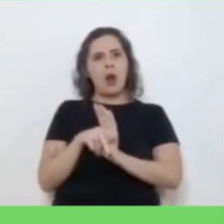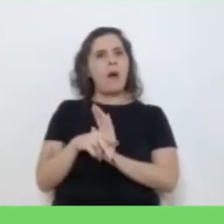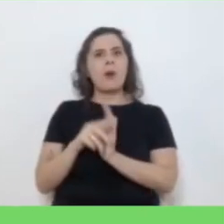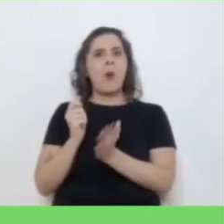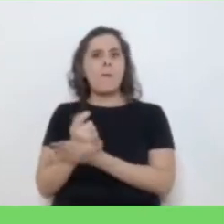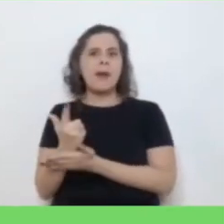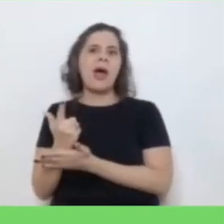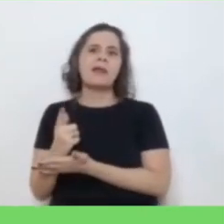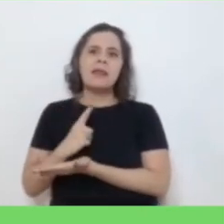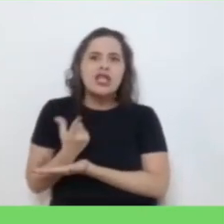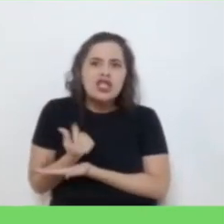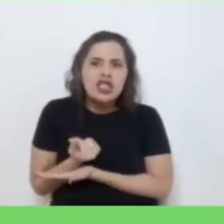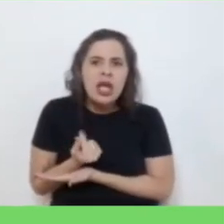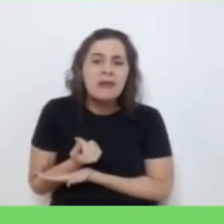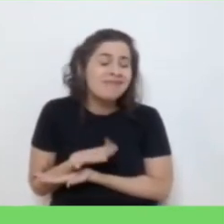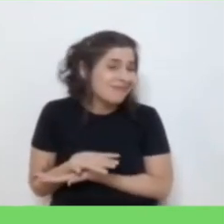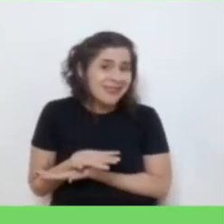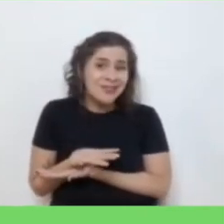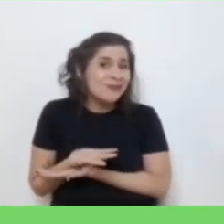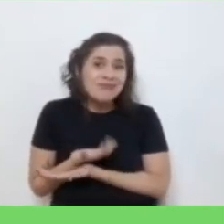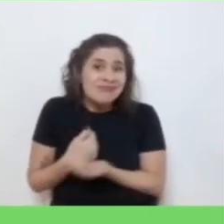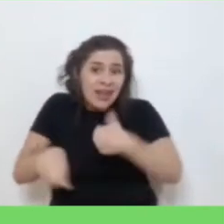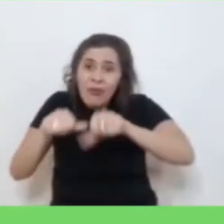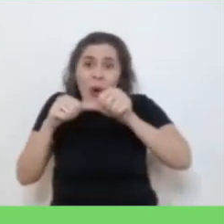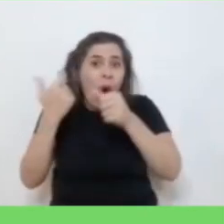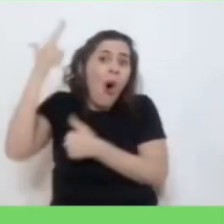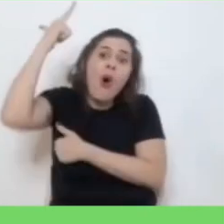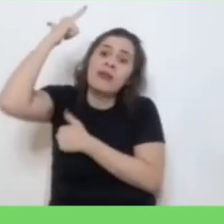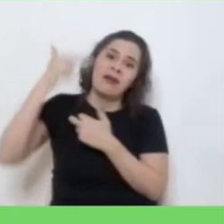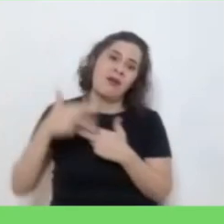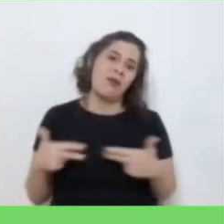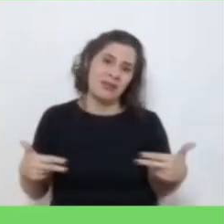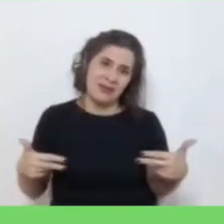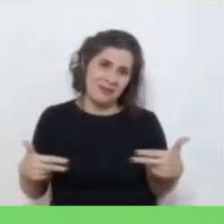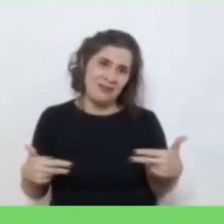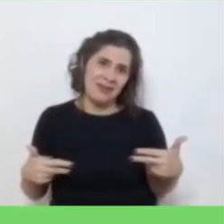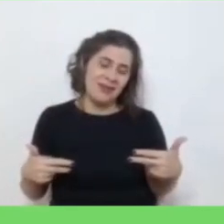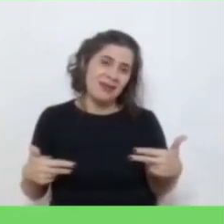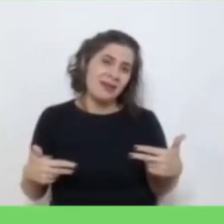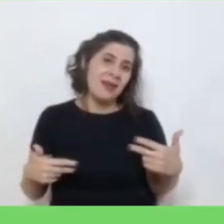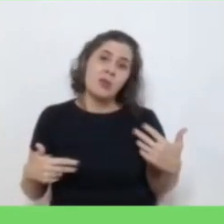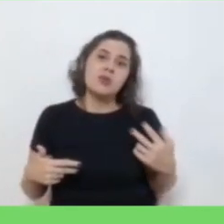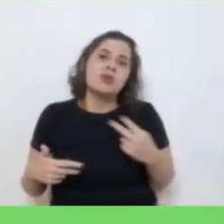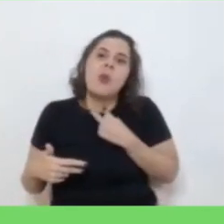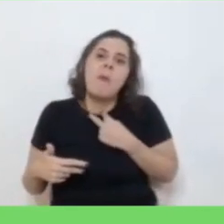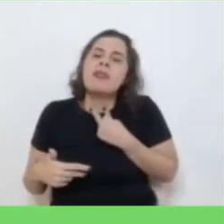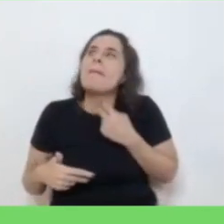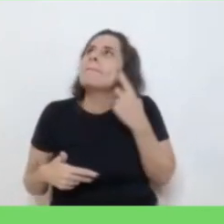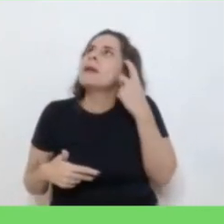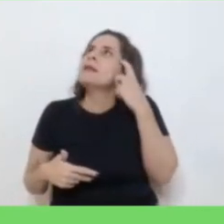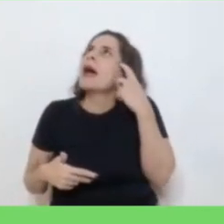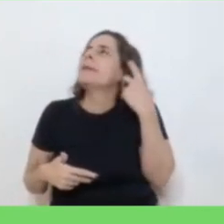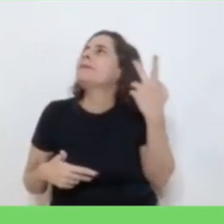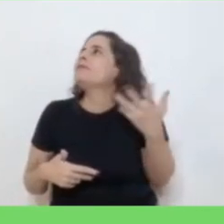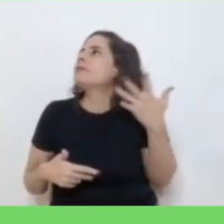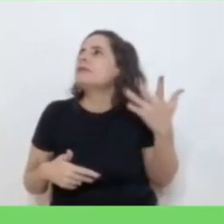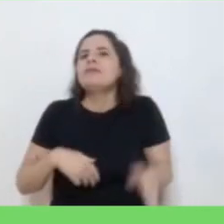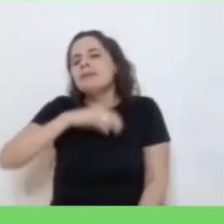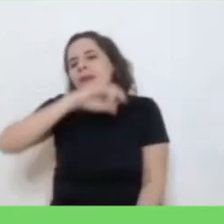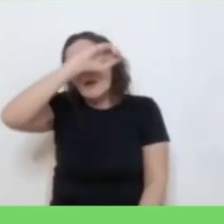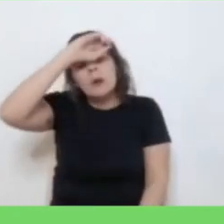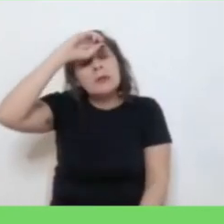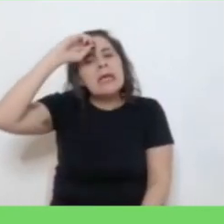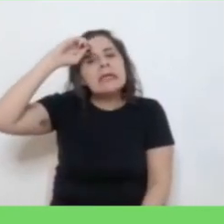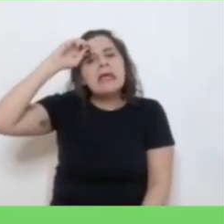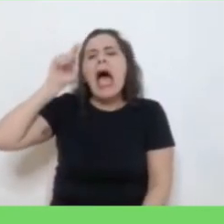dinheiro. Isso virou outra coisa, isso virou outra coisa, Érica. Acho que a gente não, né, a gente não pode mais ter essa inocência de achar que